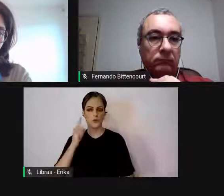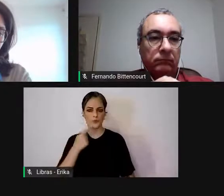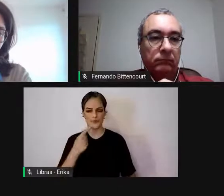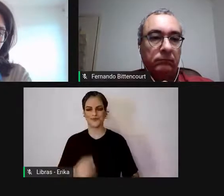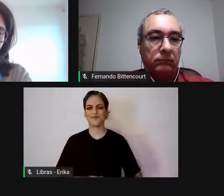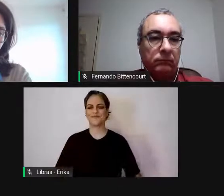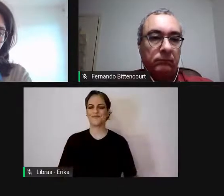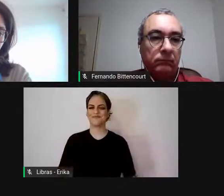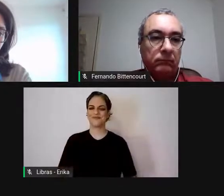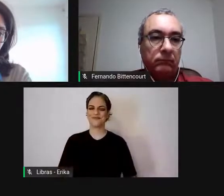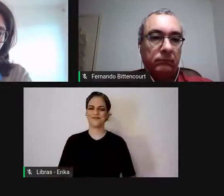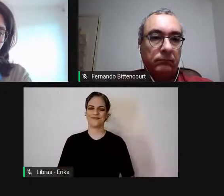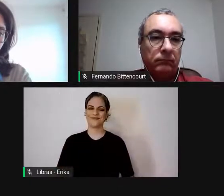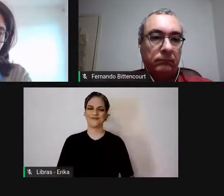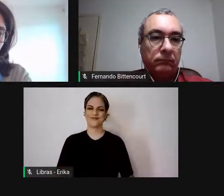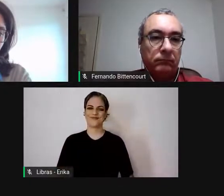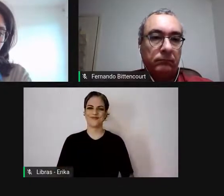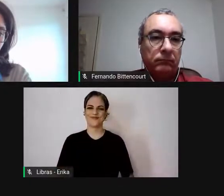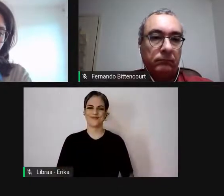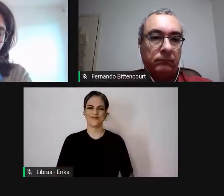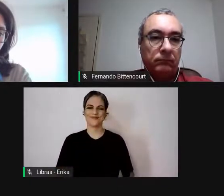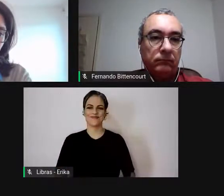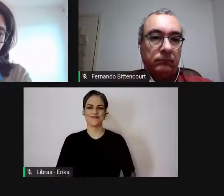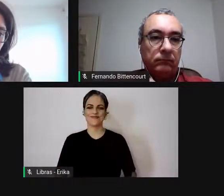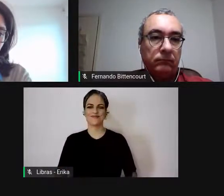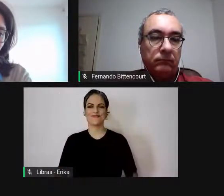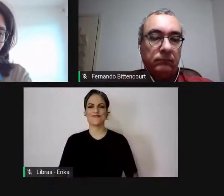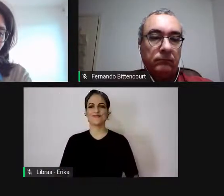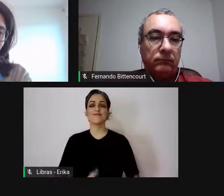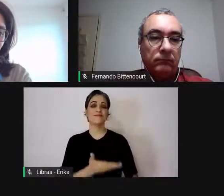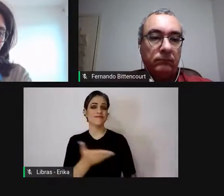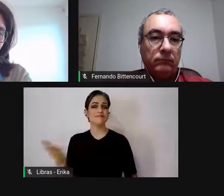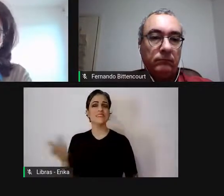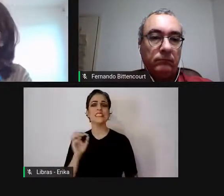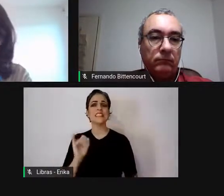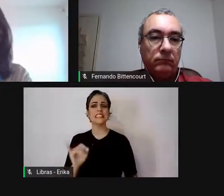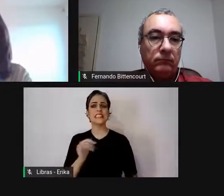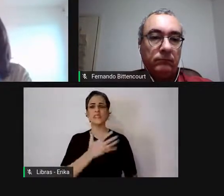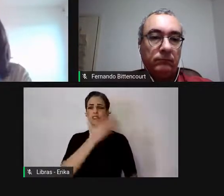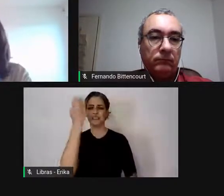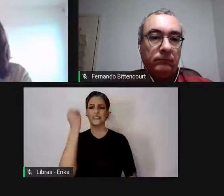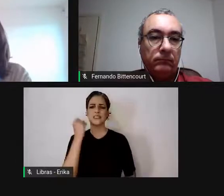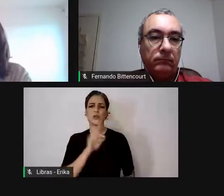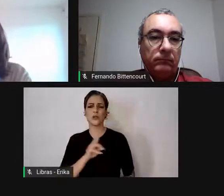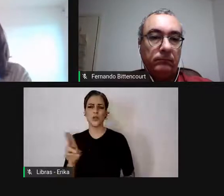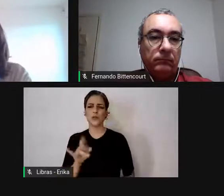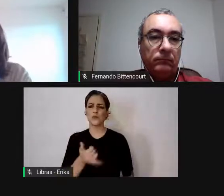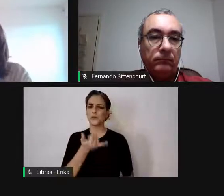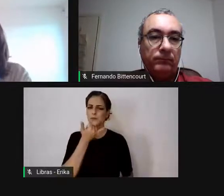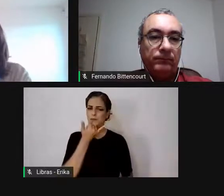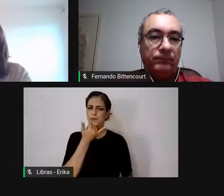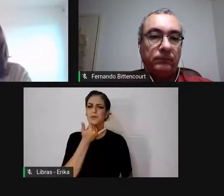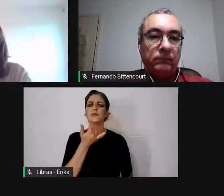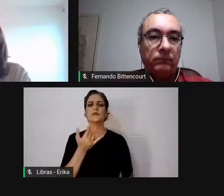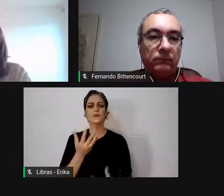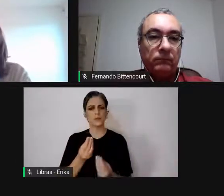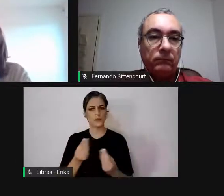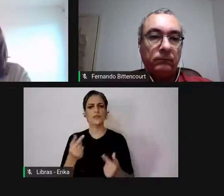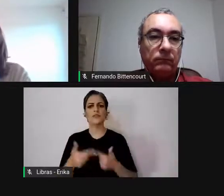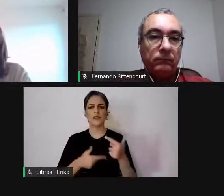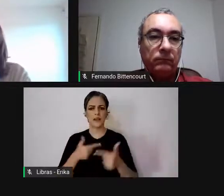que aqui eu não mencionei, porque são muitas pessoas que trabalham, sintam-se contemplados, agradeço a todos